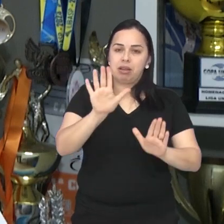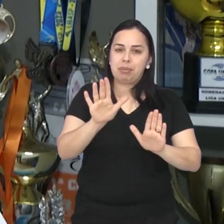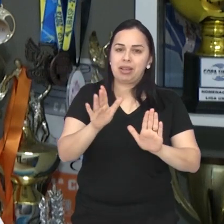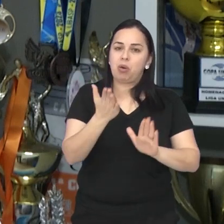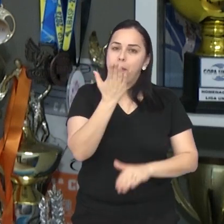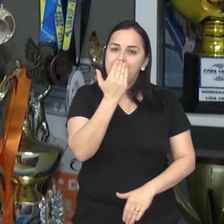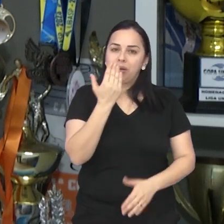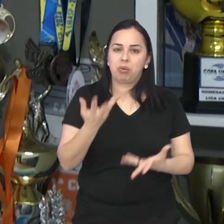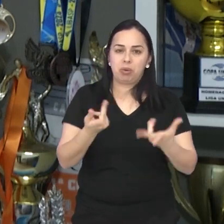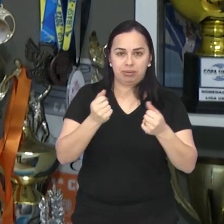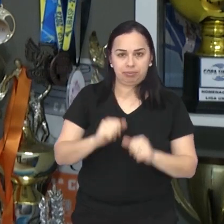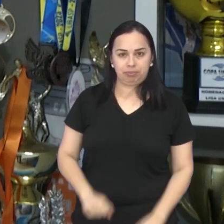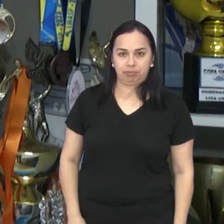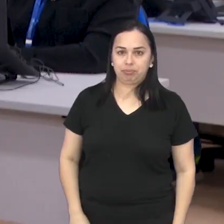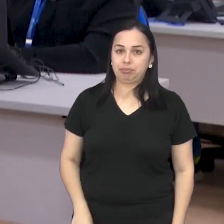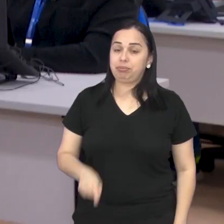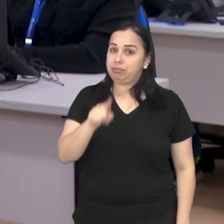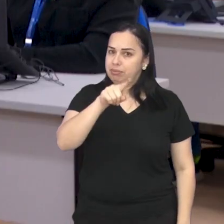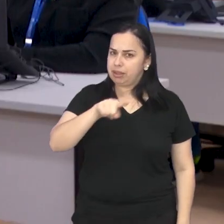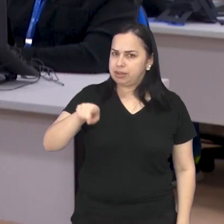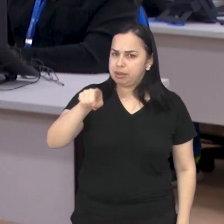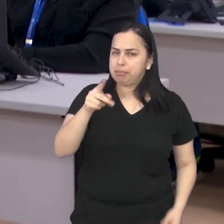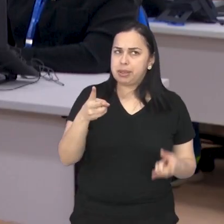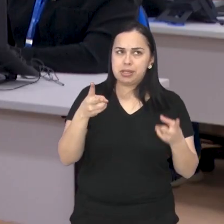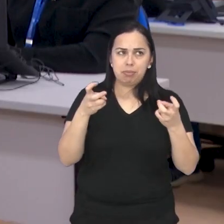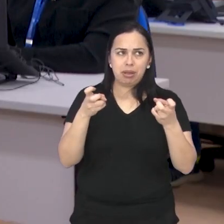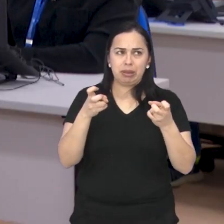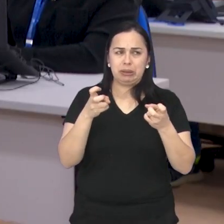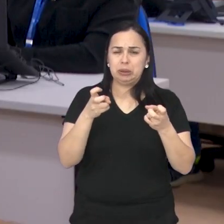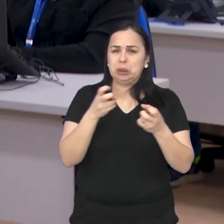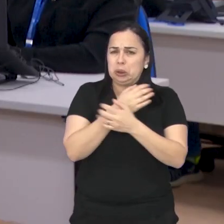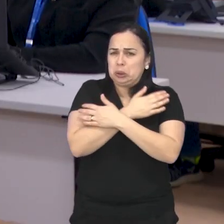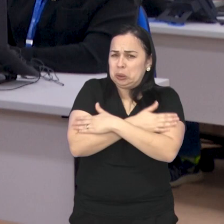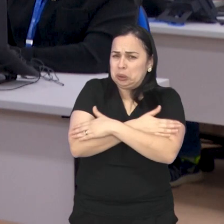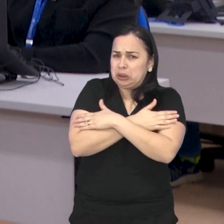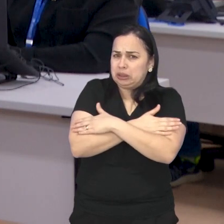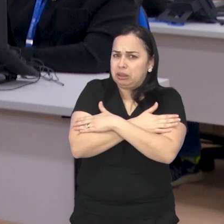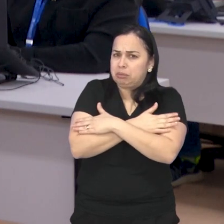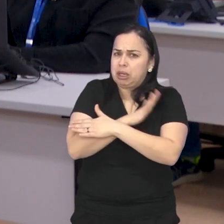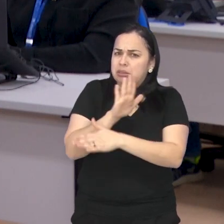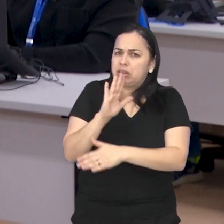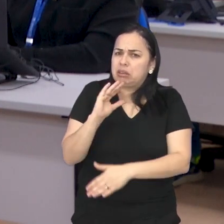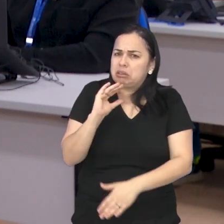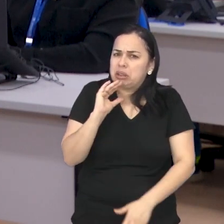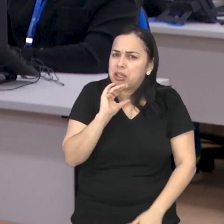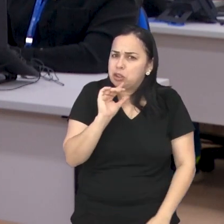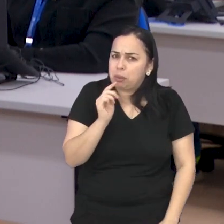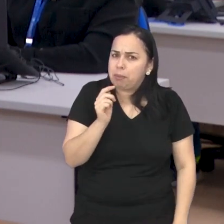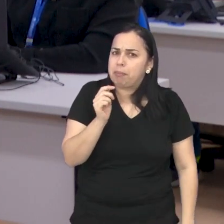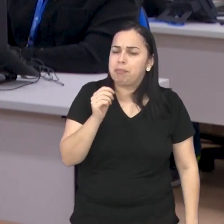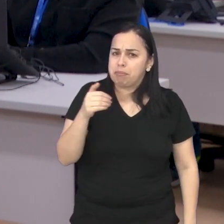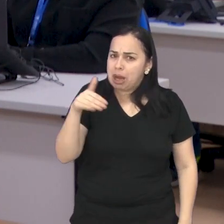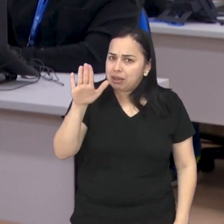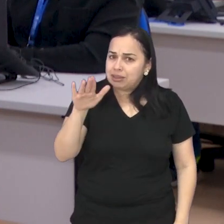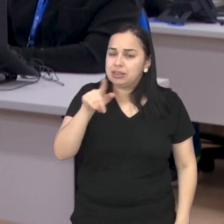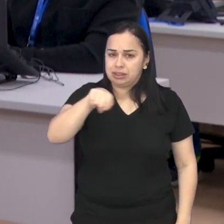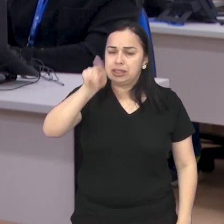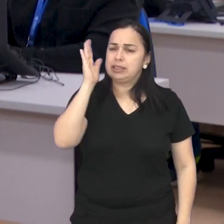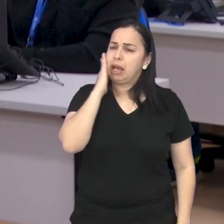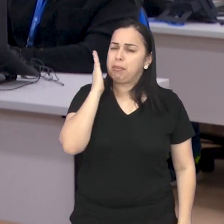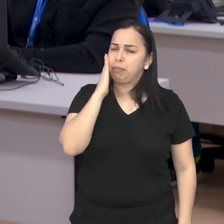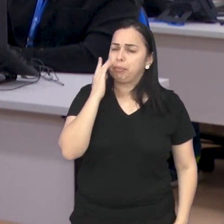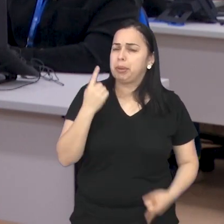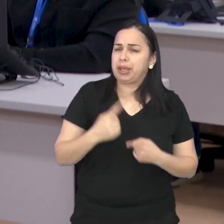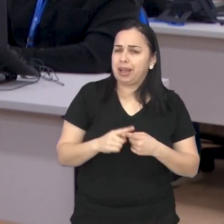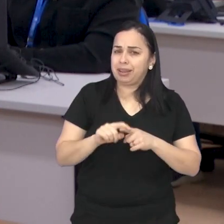todos e com qualidade, né? E você reparou que neste ano o inverno está um pouco mais quente do que de costume? Pois é, sabe